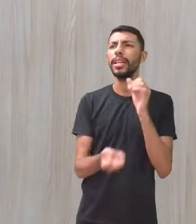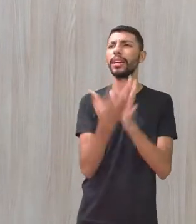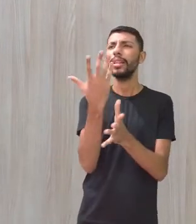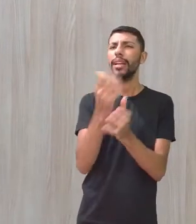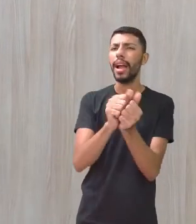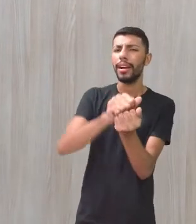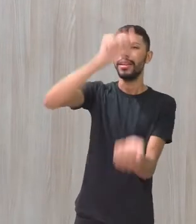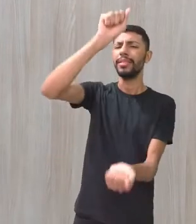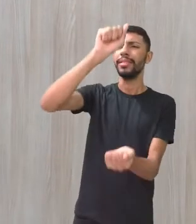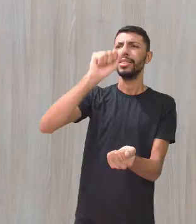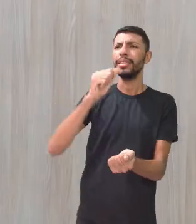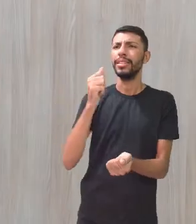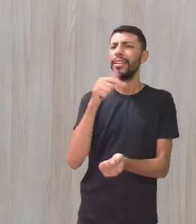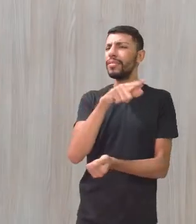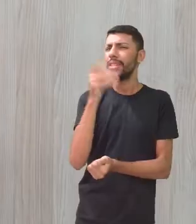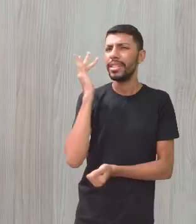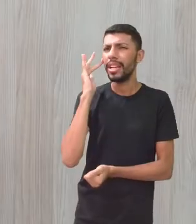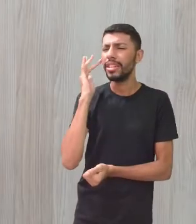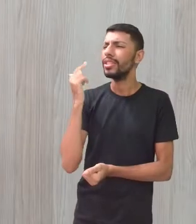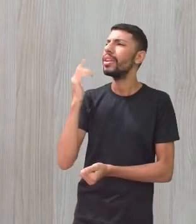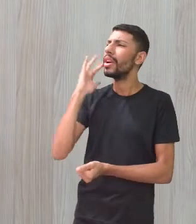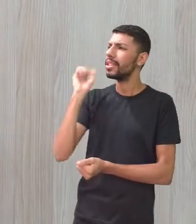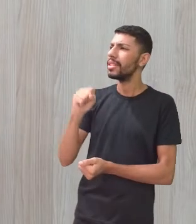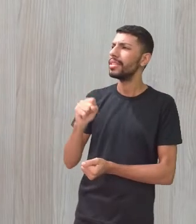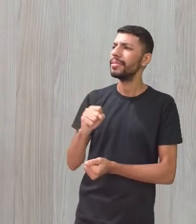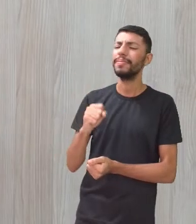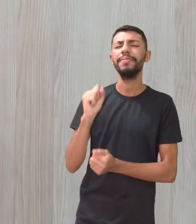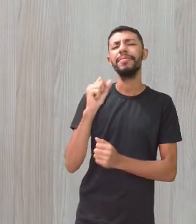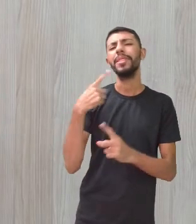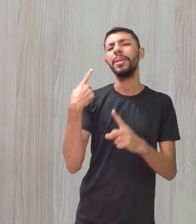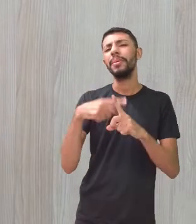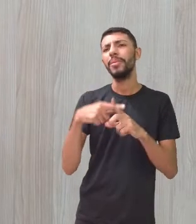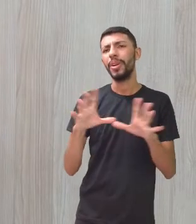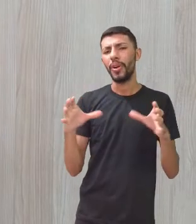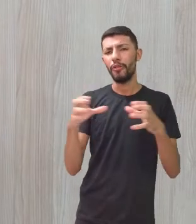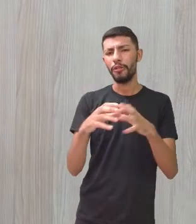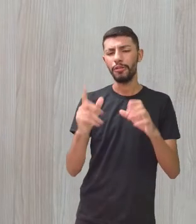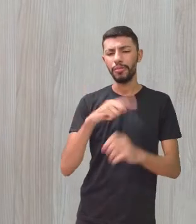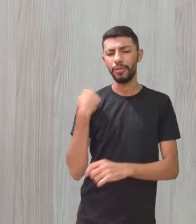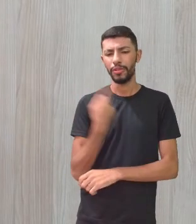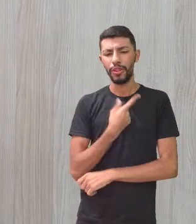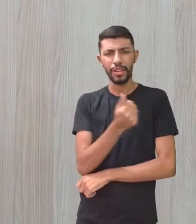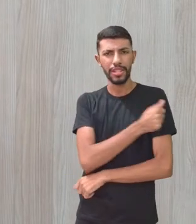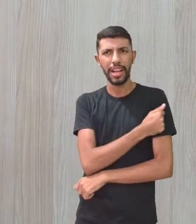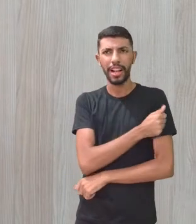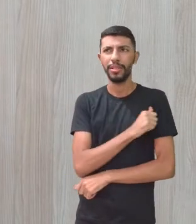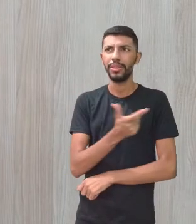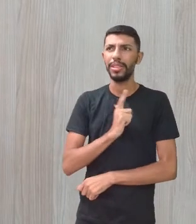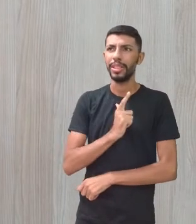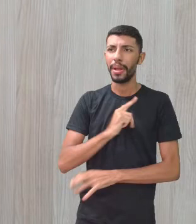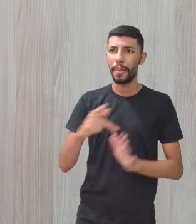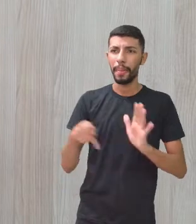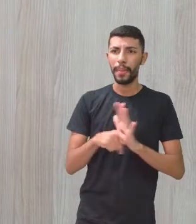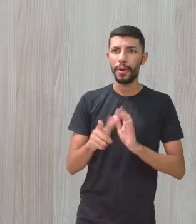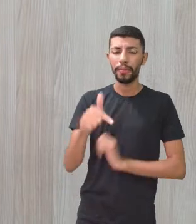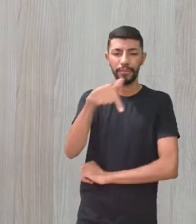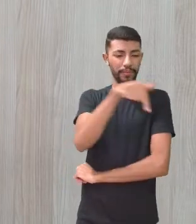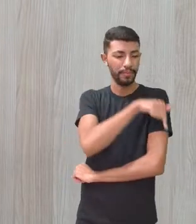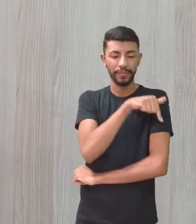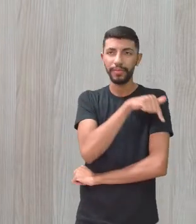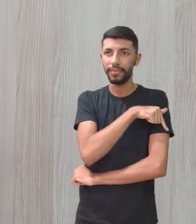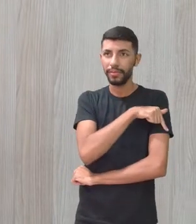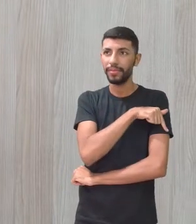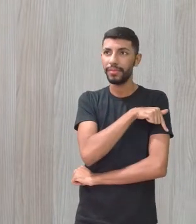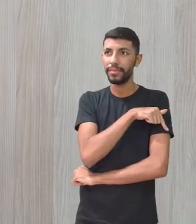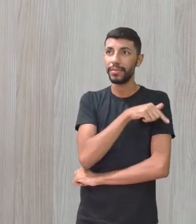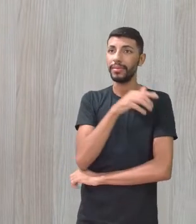Eu acredito que rola, porque essa equipe de alunos que nós temos no 7º ano, não desfazendo das